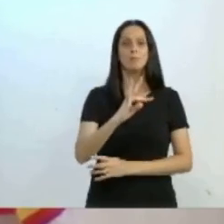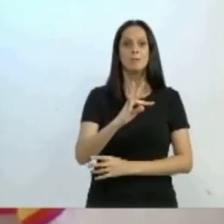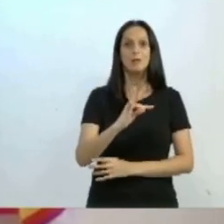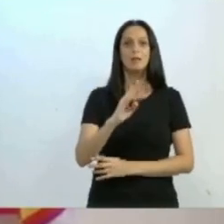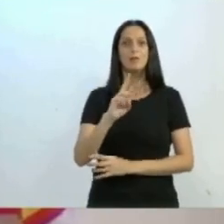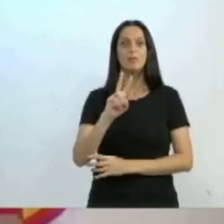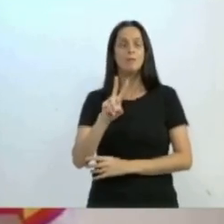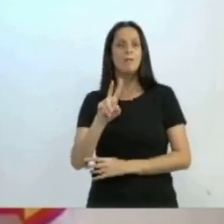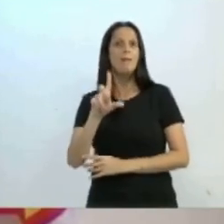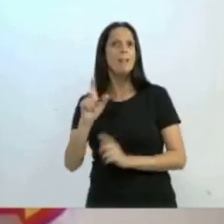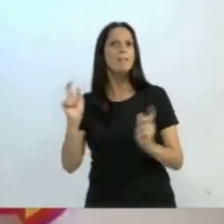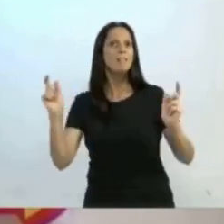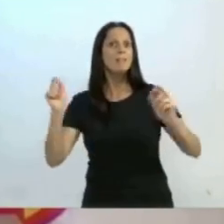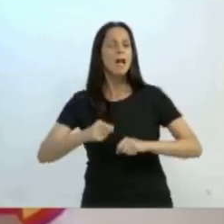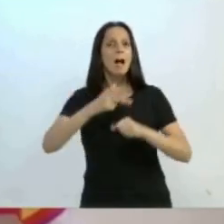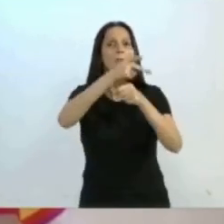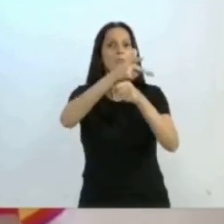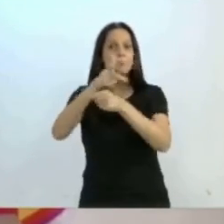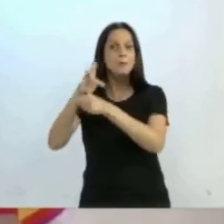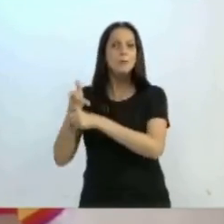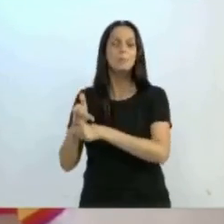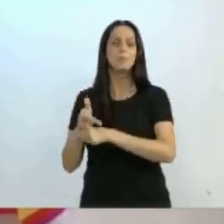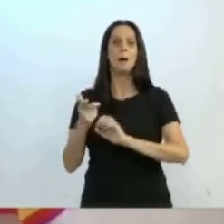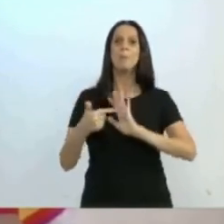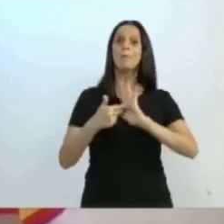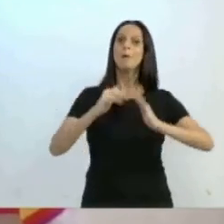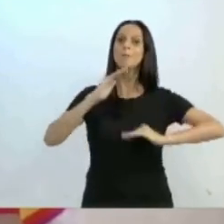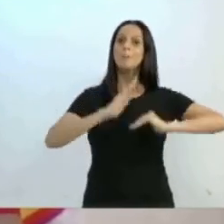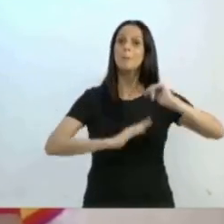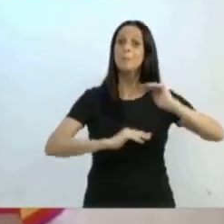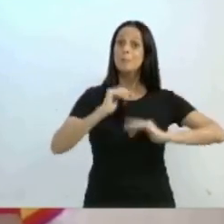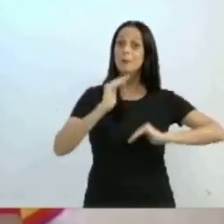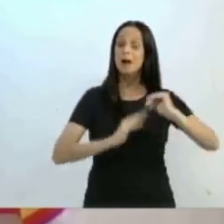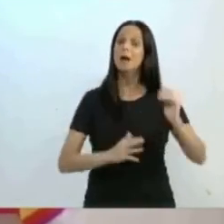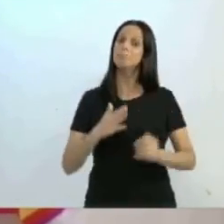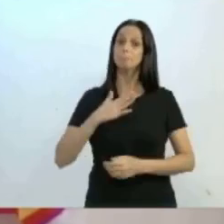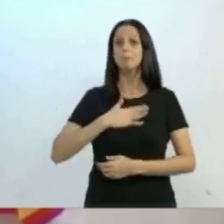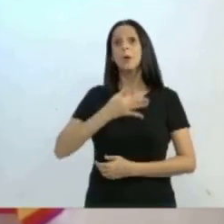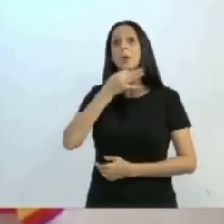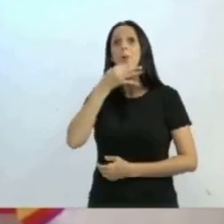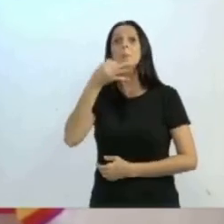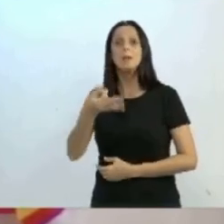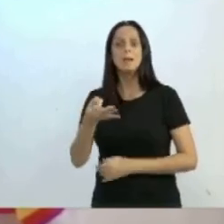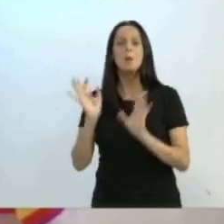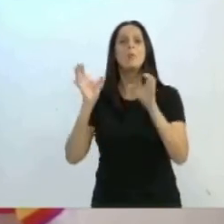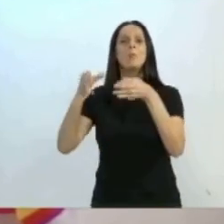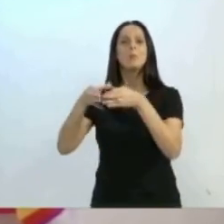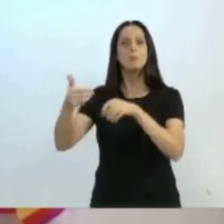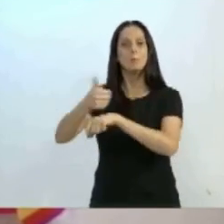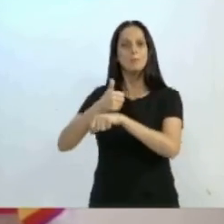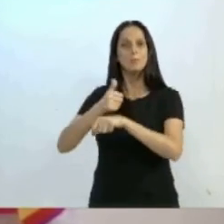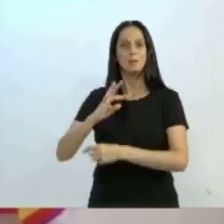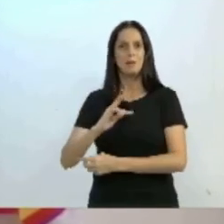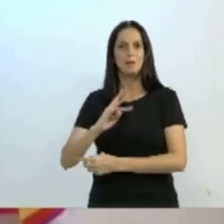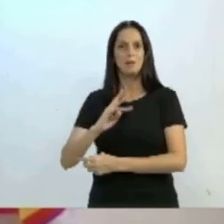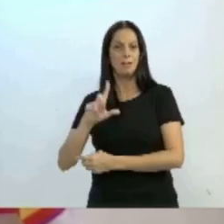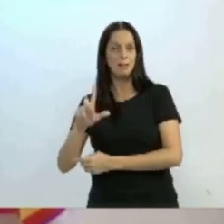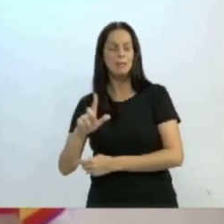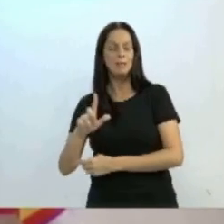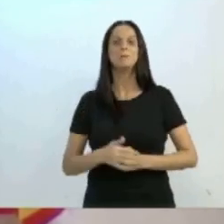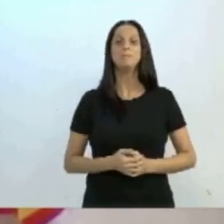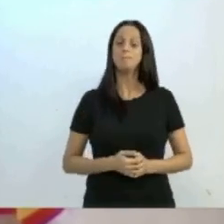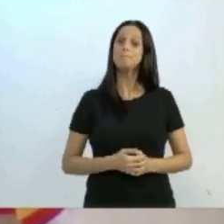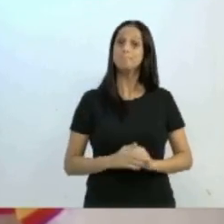né E que possa mostrar práticas como esta né E aqui é uma sugestão que eu dou atvl que eu dou as pessoas que estão hoje é comandando a